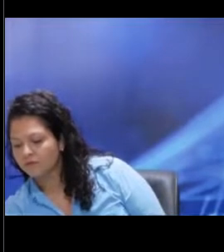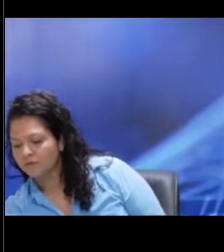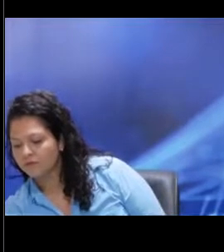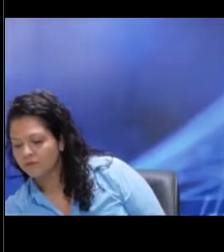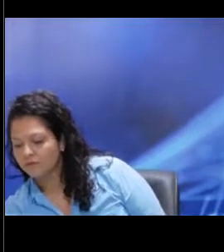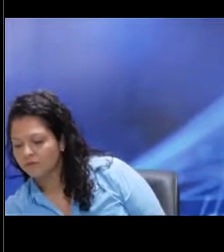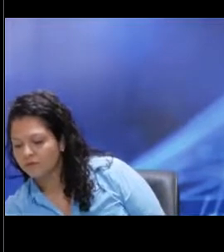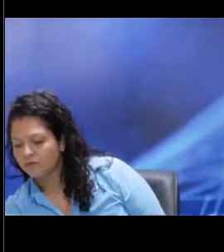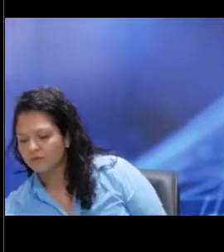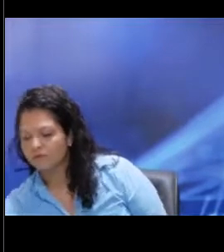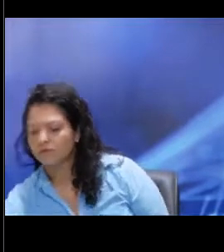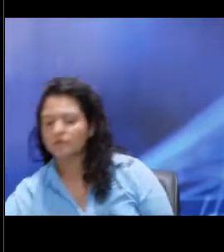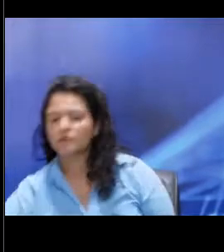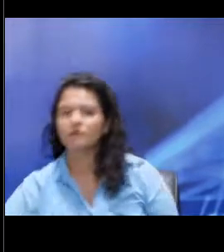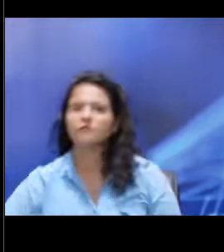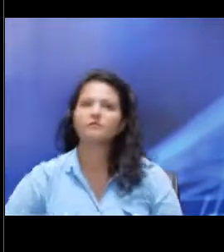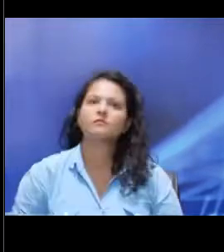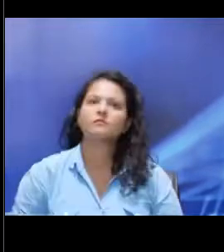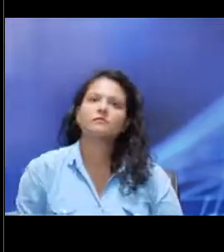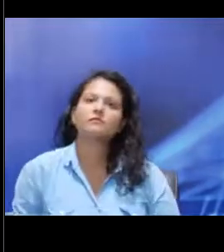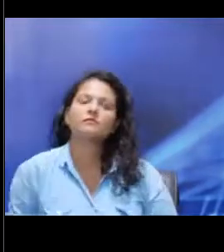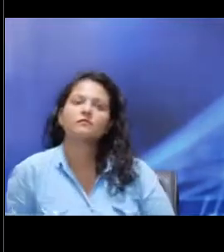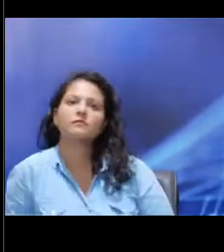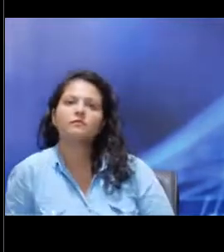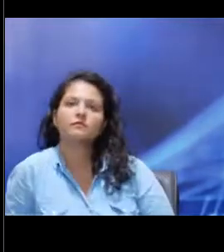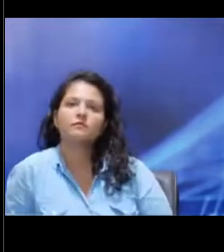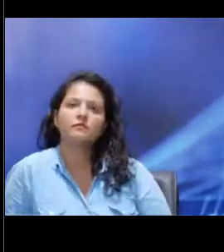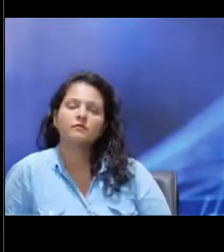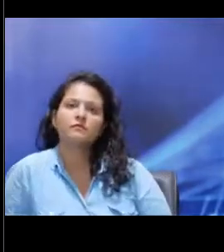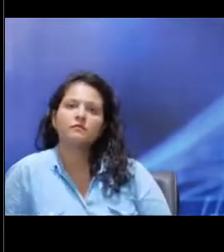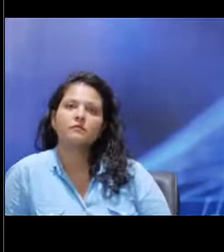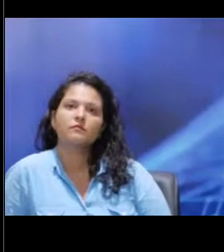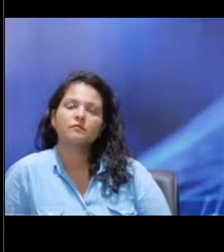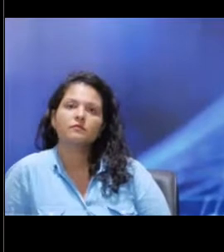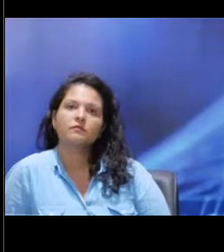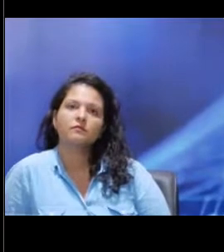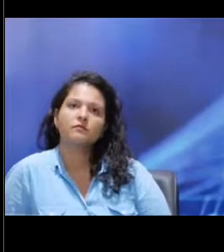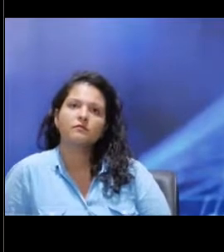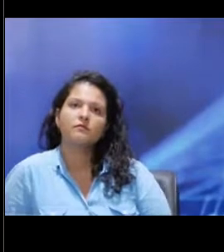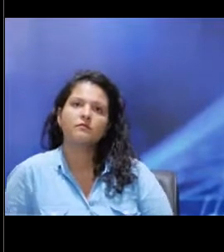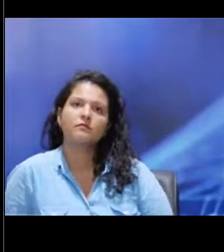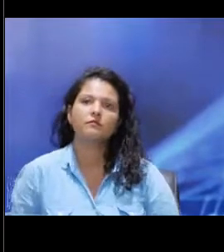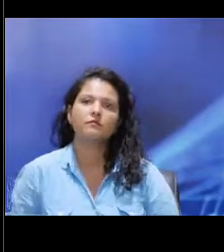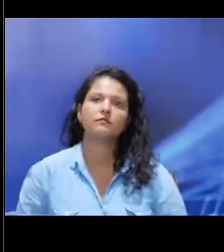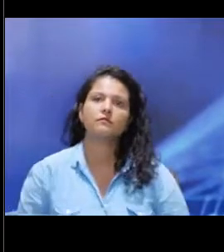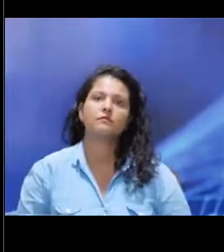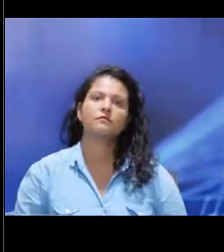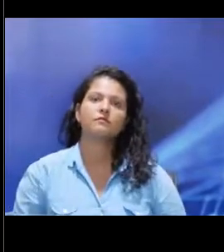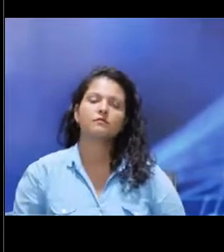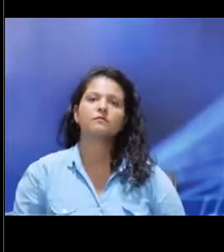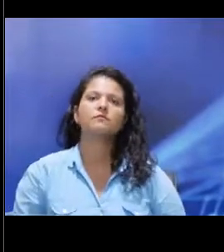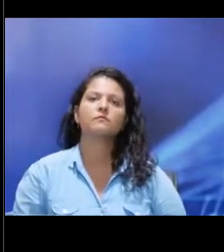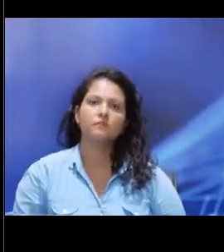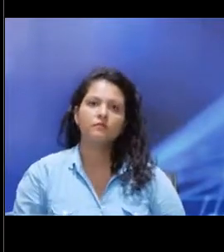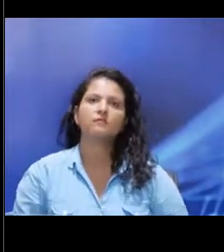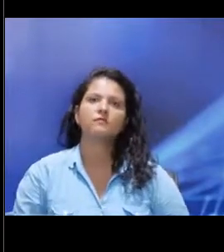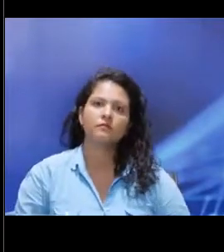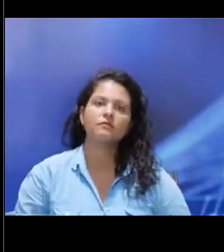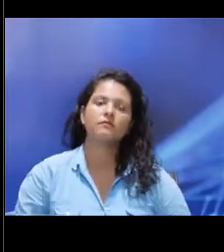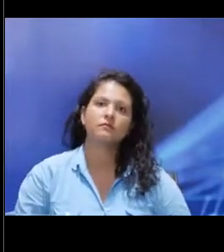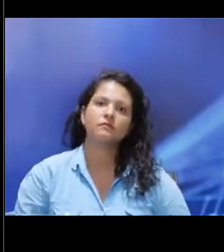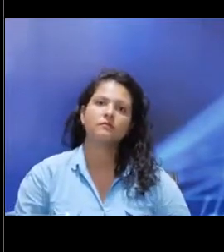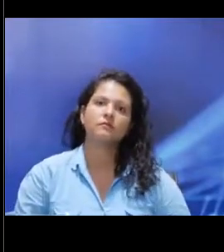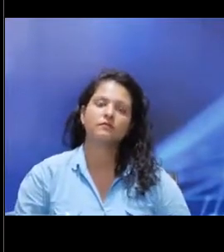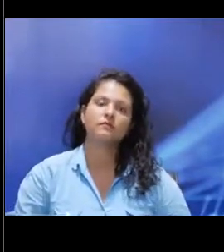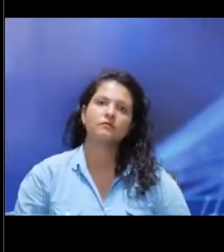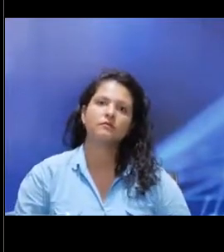voltar? Lá no nosso slide, quando eu expliquei o processo de conservação. Então, olhem, tudo isso a